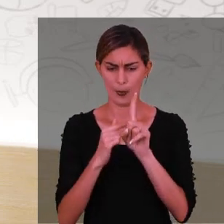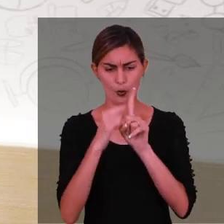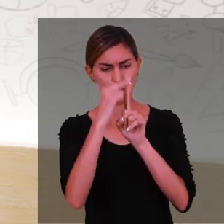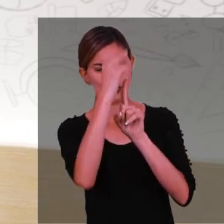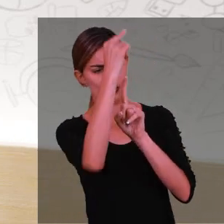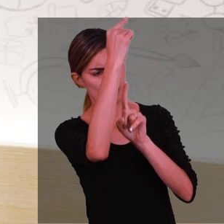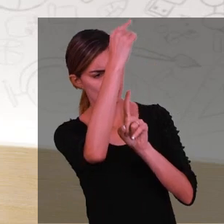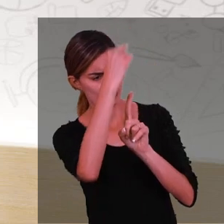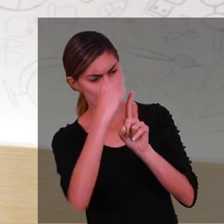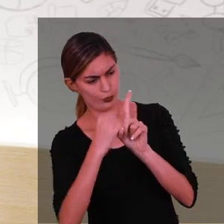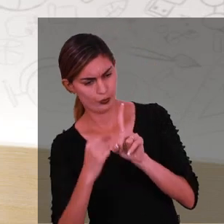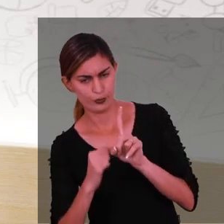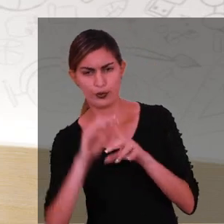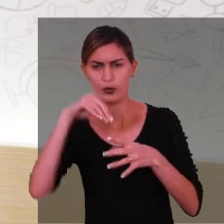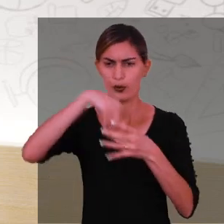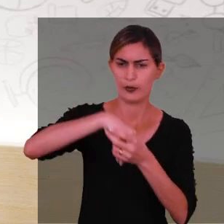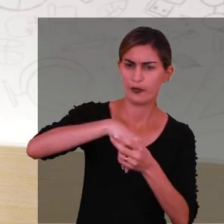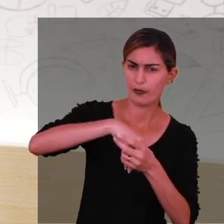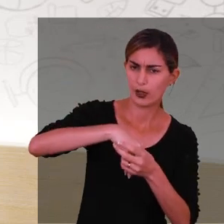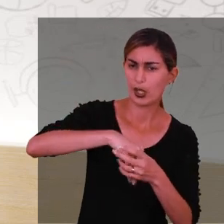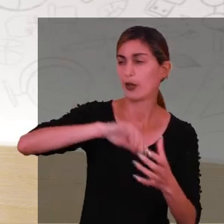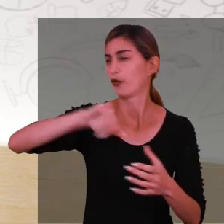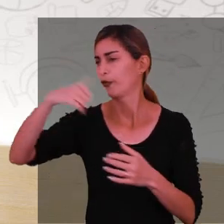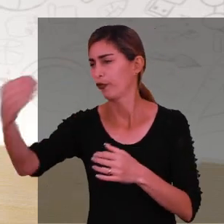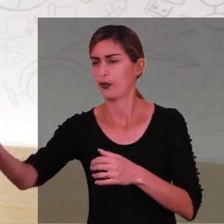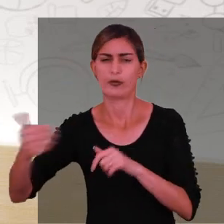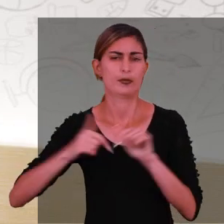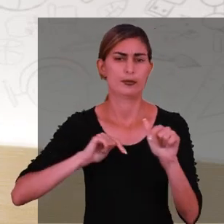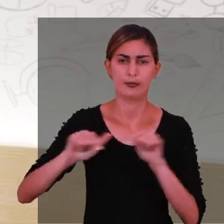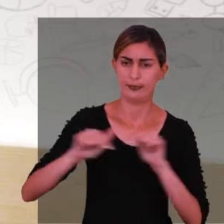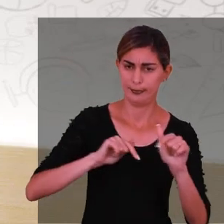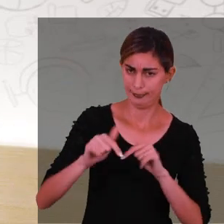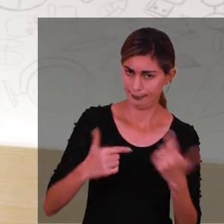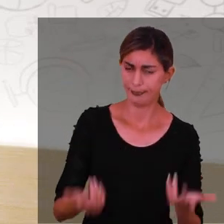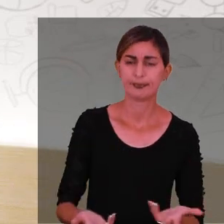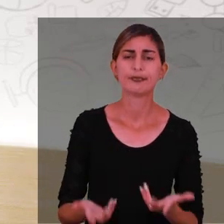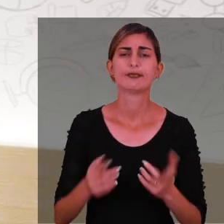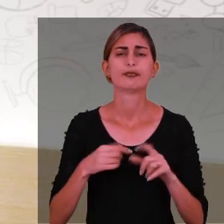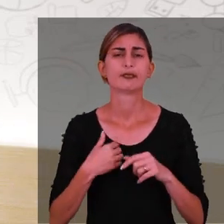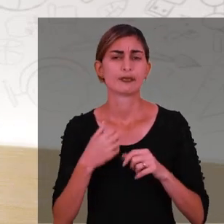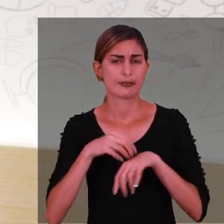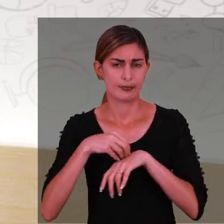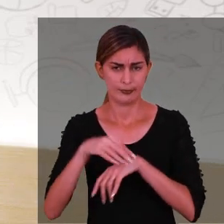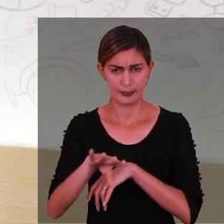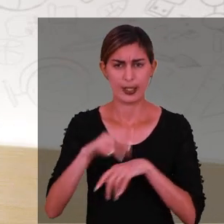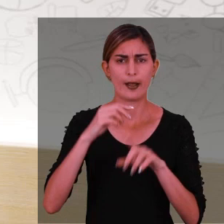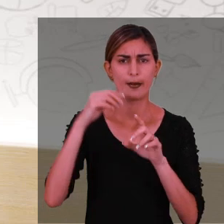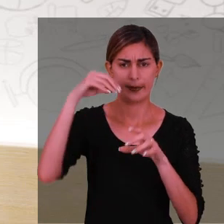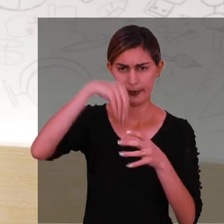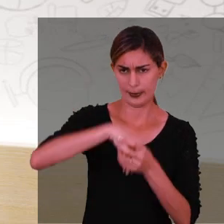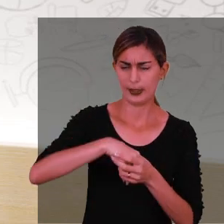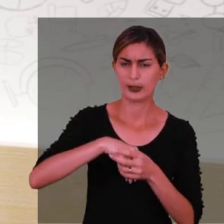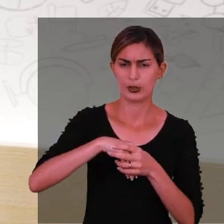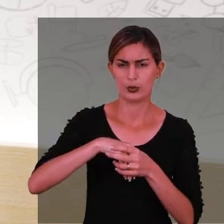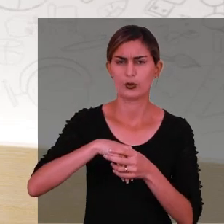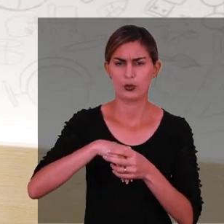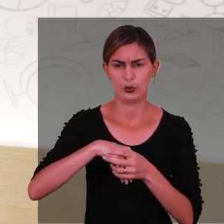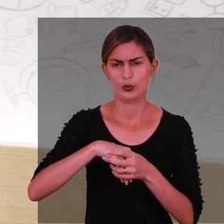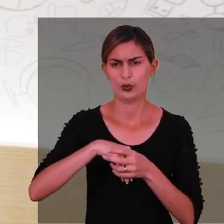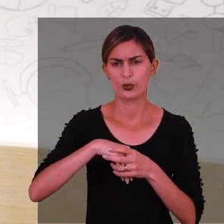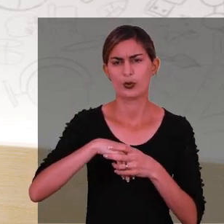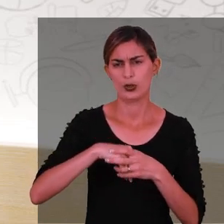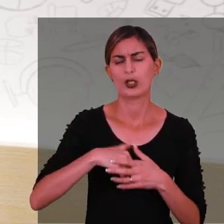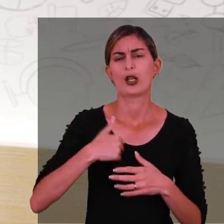medição em ambientes internos e ambientes externos. Vale salientar que, para ambientes externos,